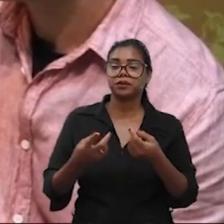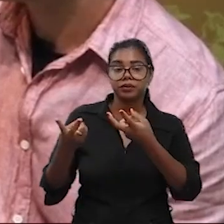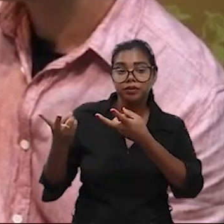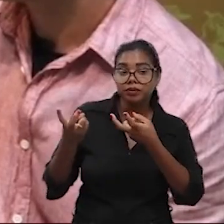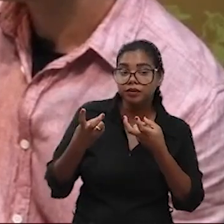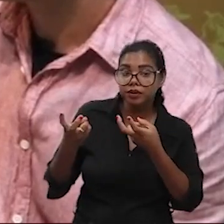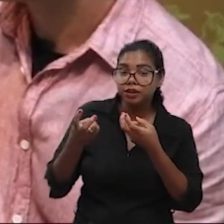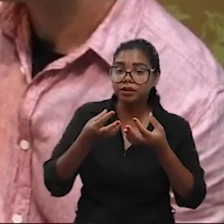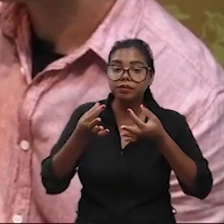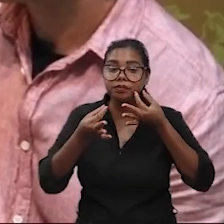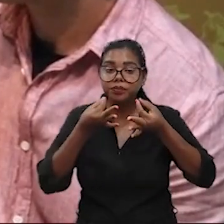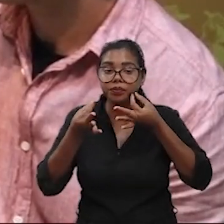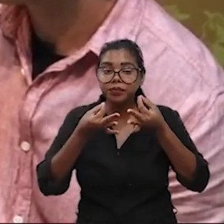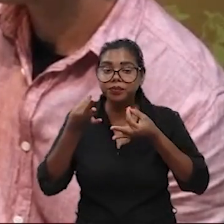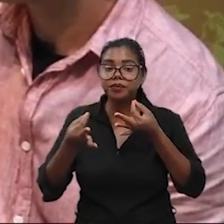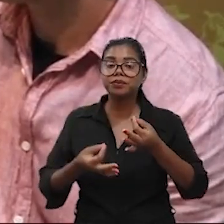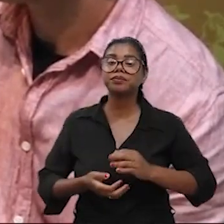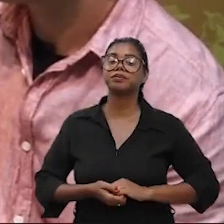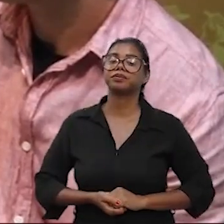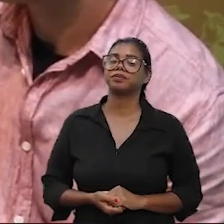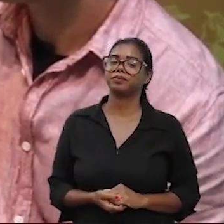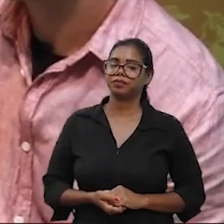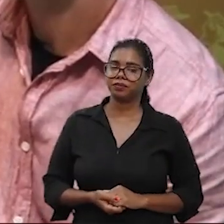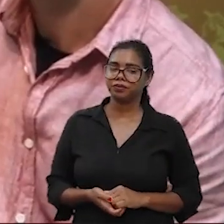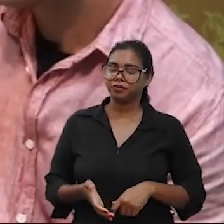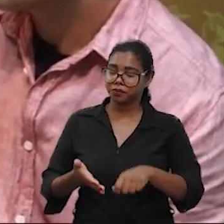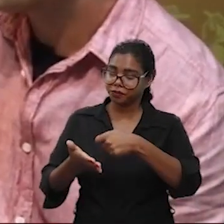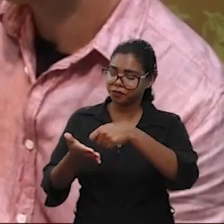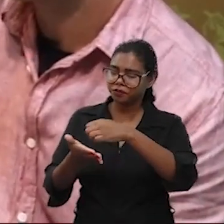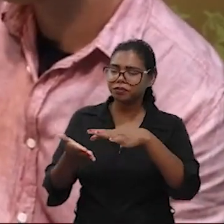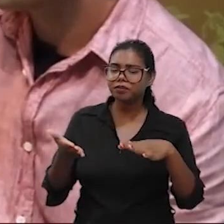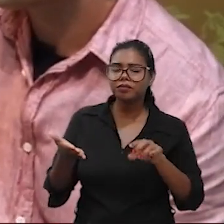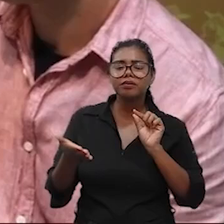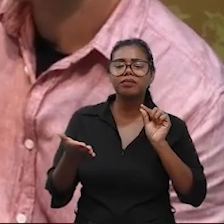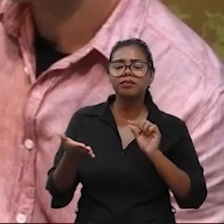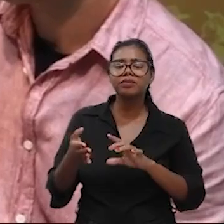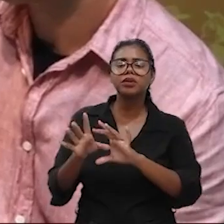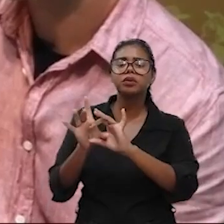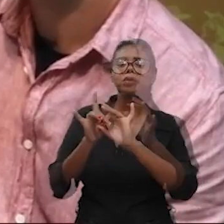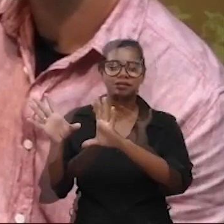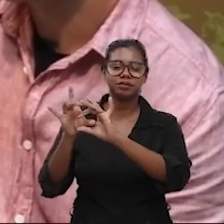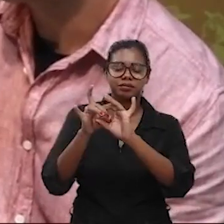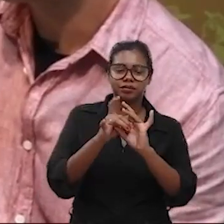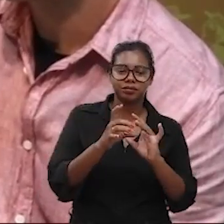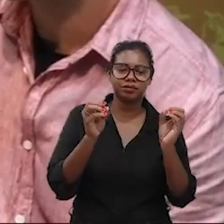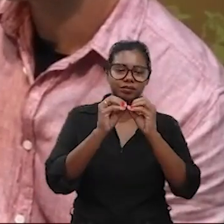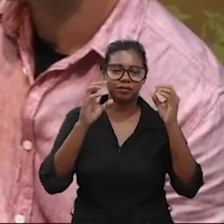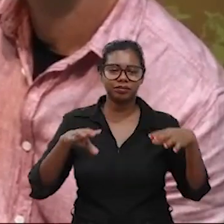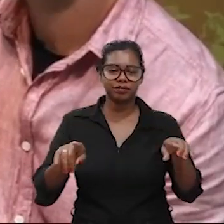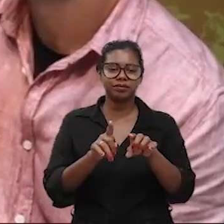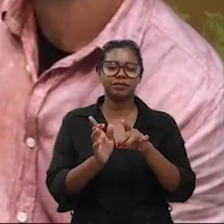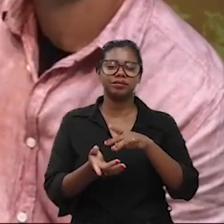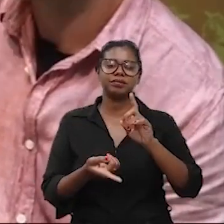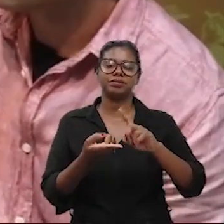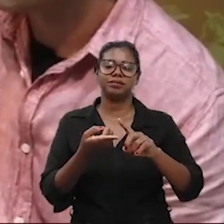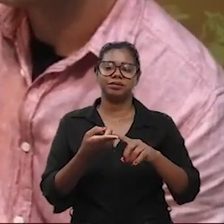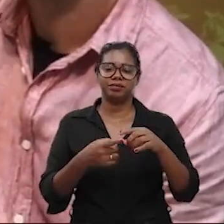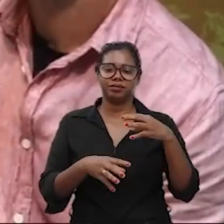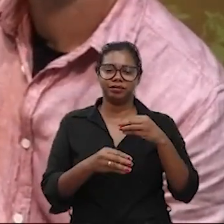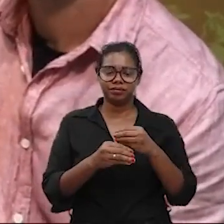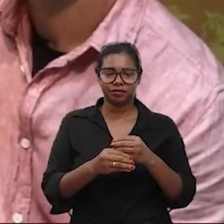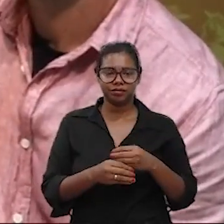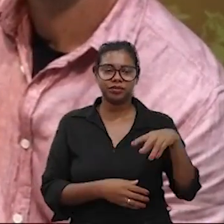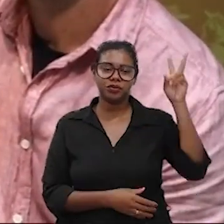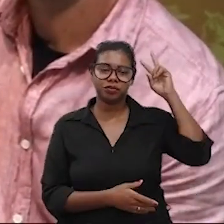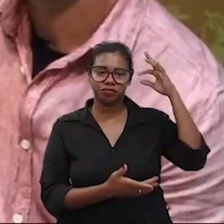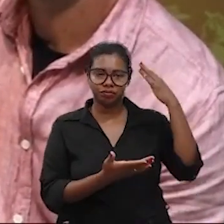questões também, né, da composição. Em que contexto? Né, em que contexto foi criado? Né, sempre vai ter um contexto